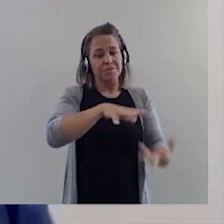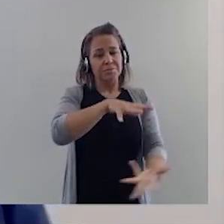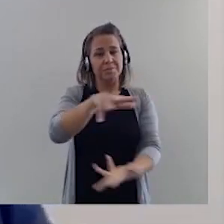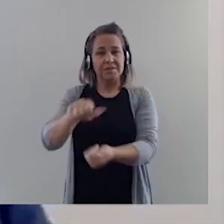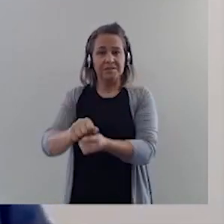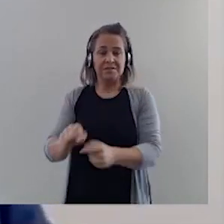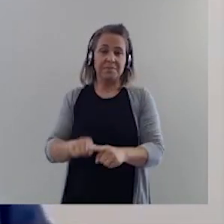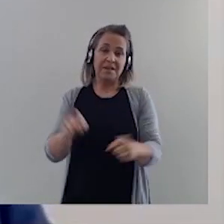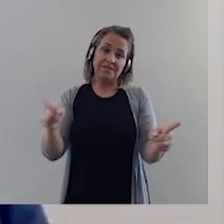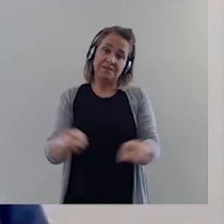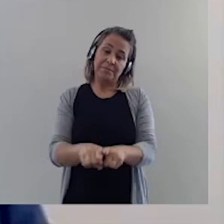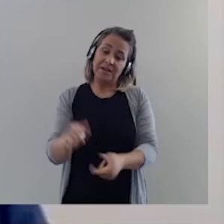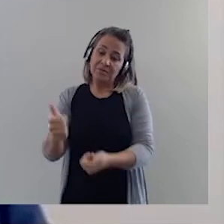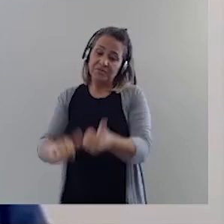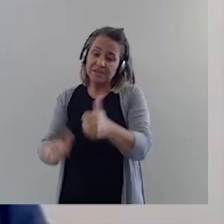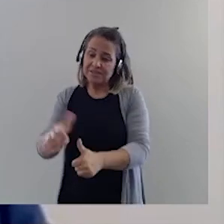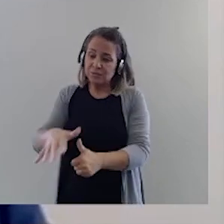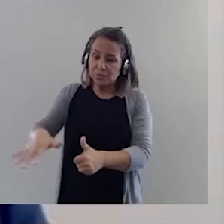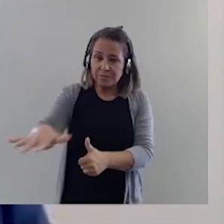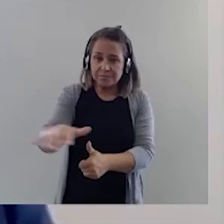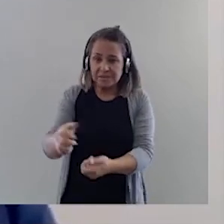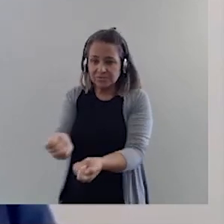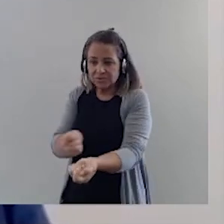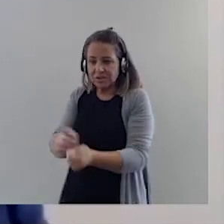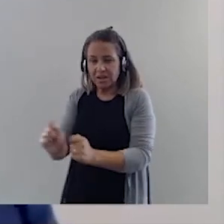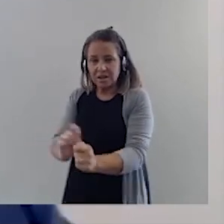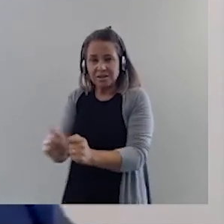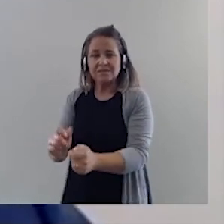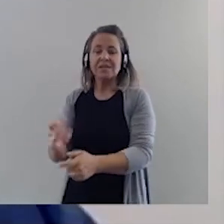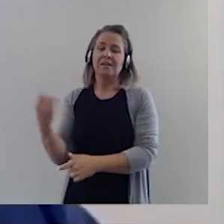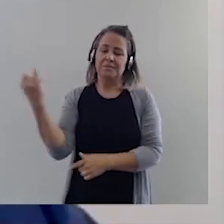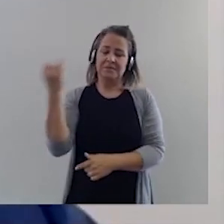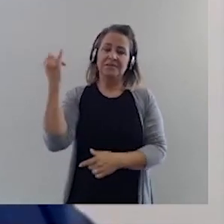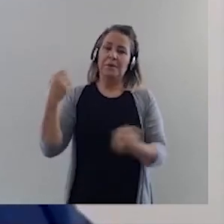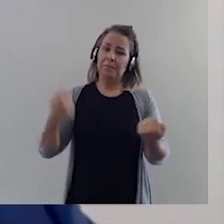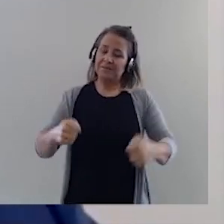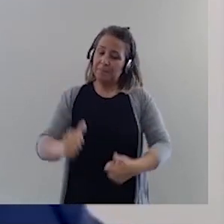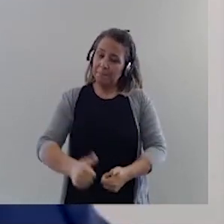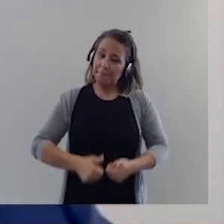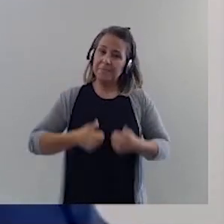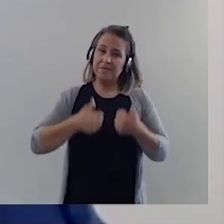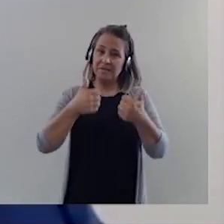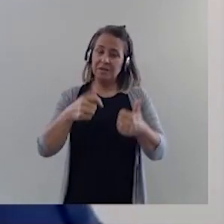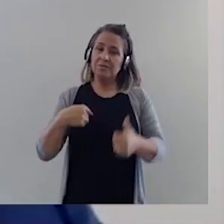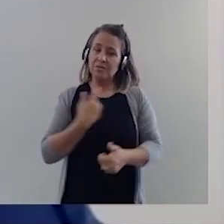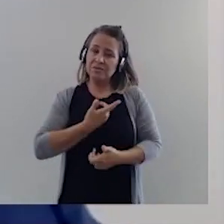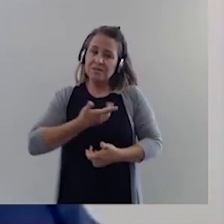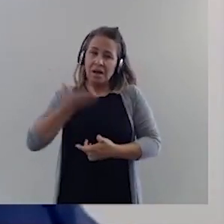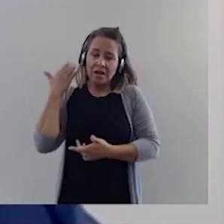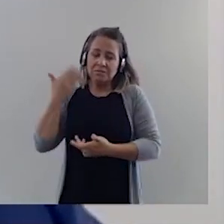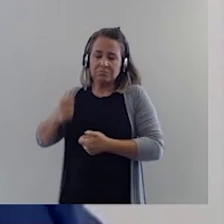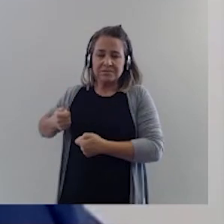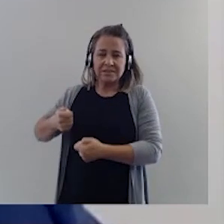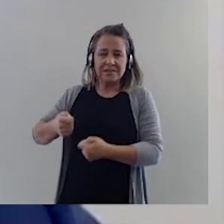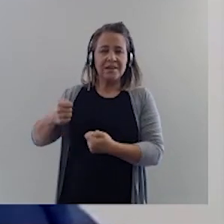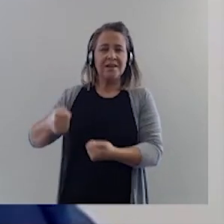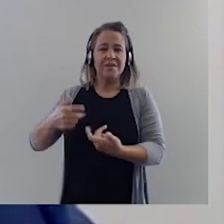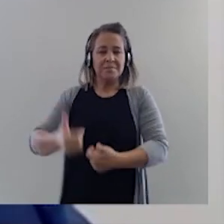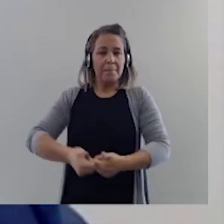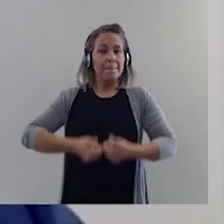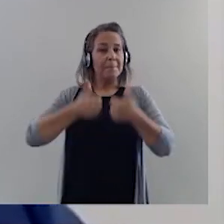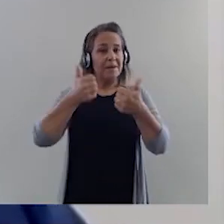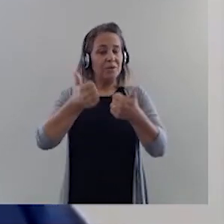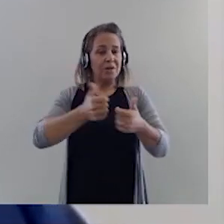avaliação do ambiente de negócios é muito importante. Nós precisamos melhorar, já vínhamos tentando fazer isso, melhorar